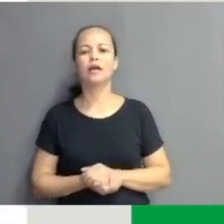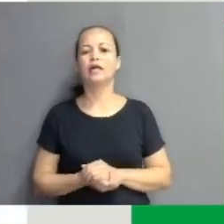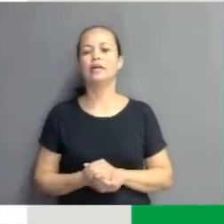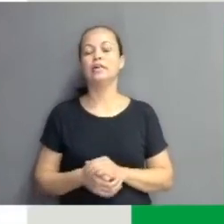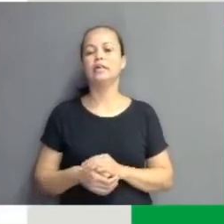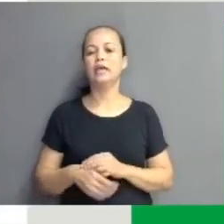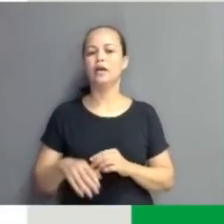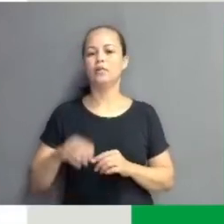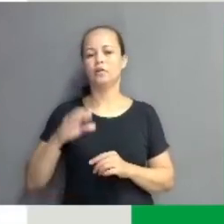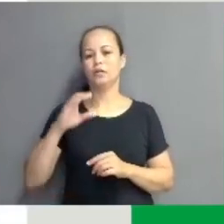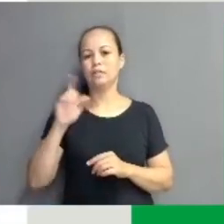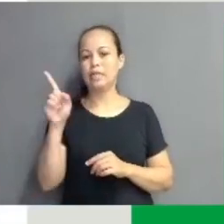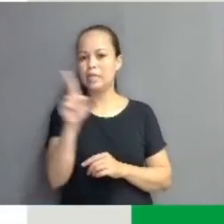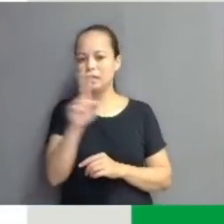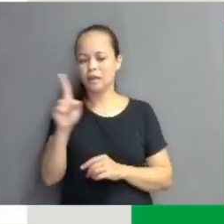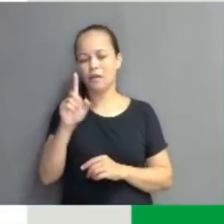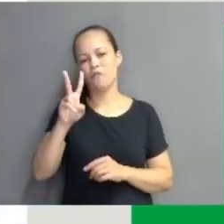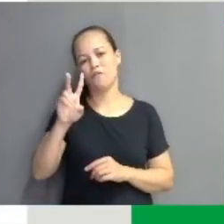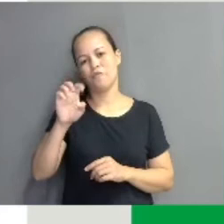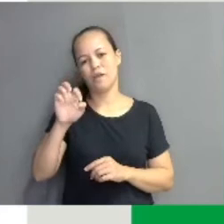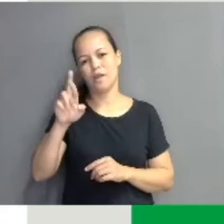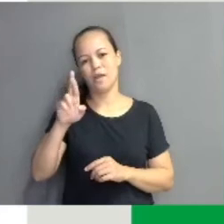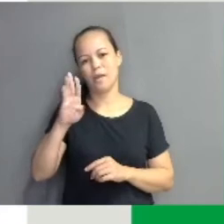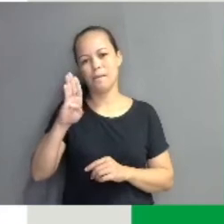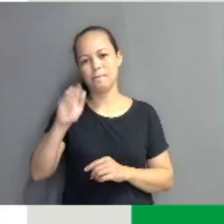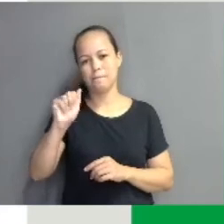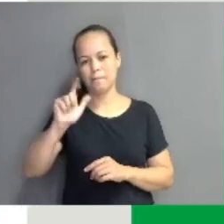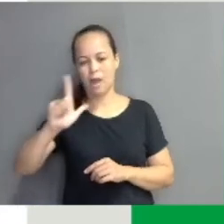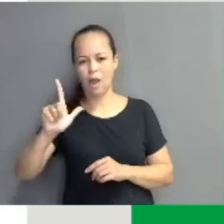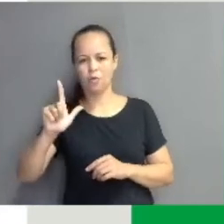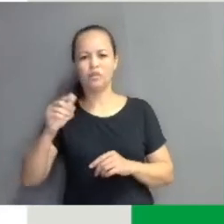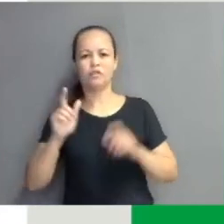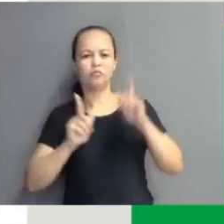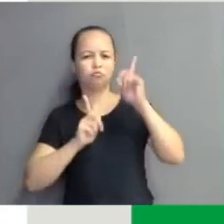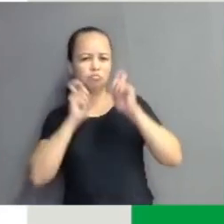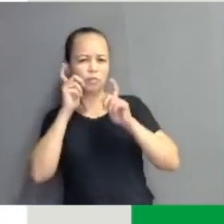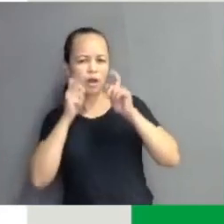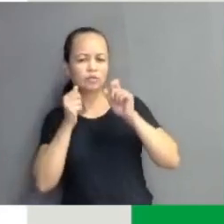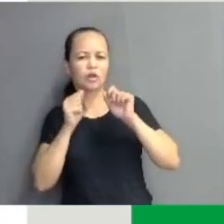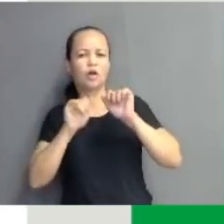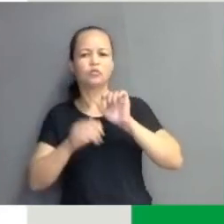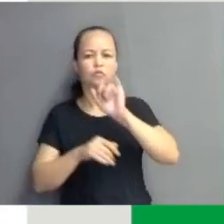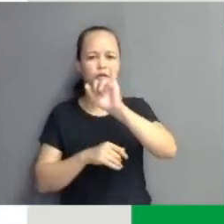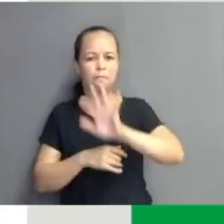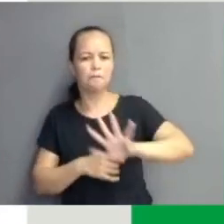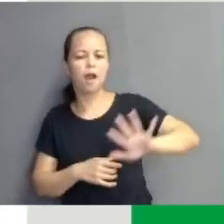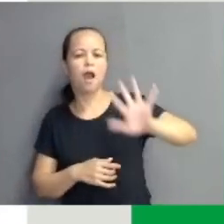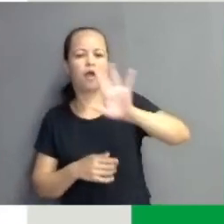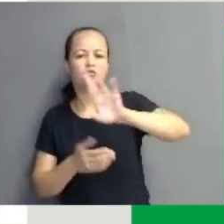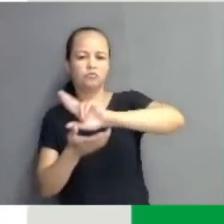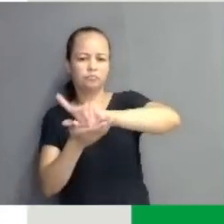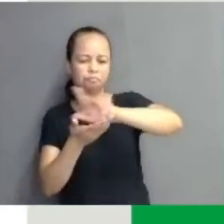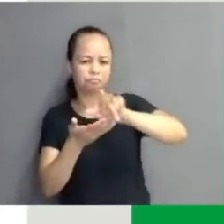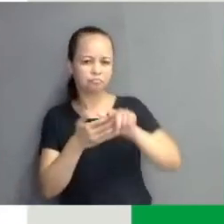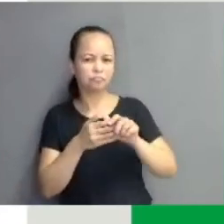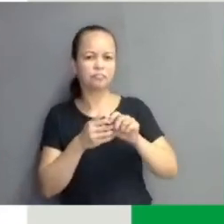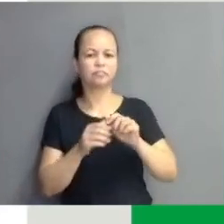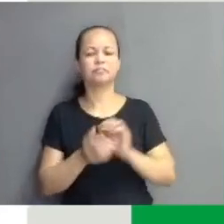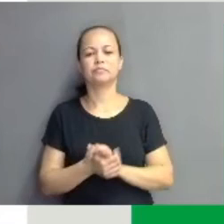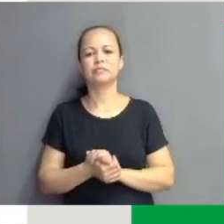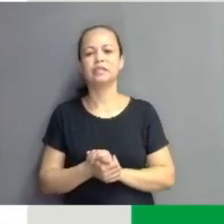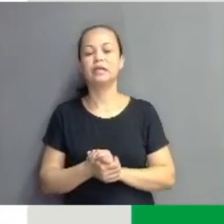comunicação não-verbal que é através de imagens ou expressões ou sinais e a comunicação